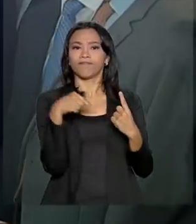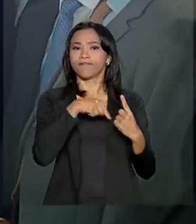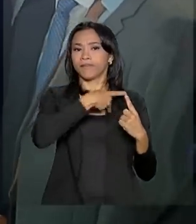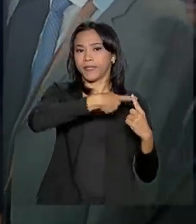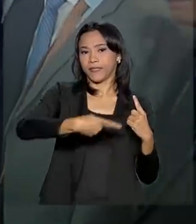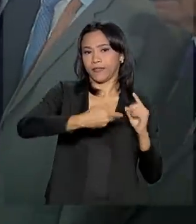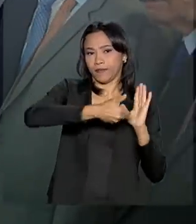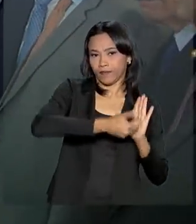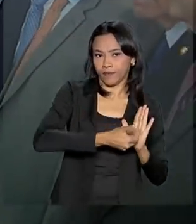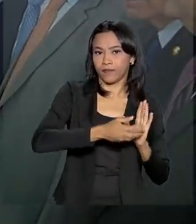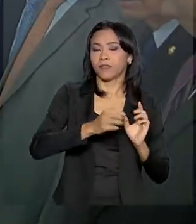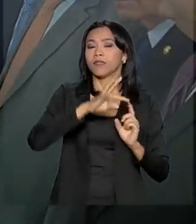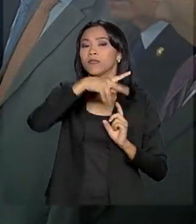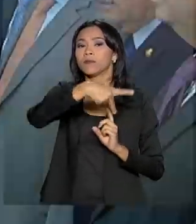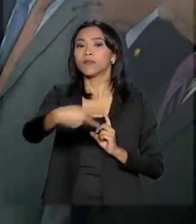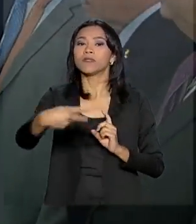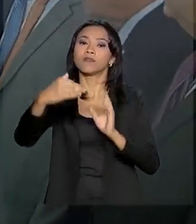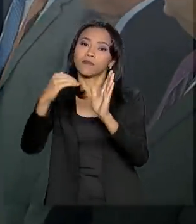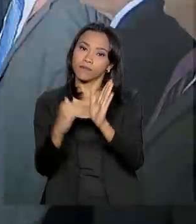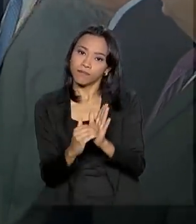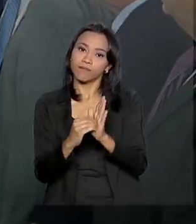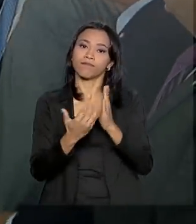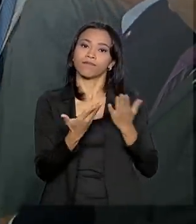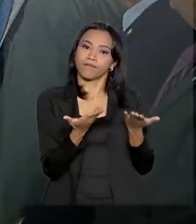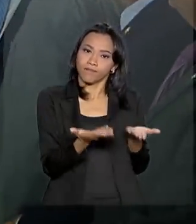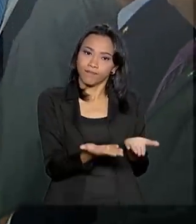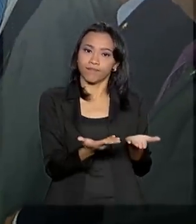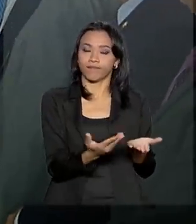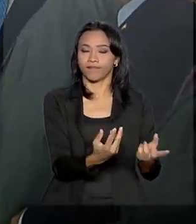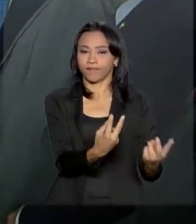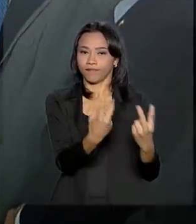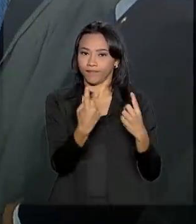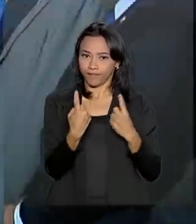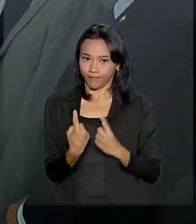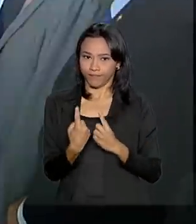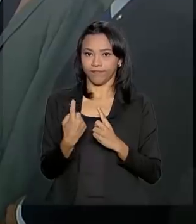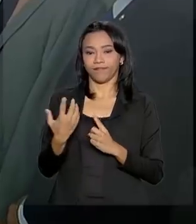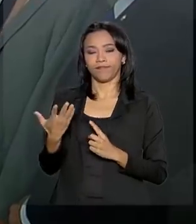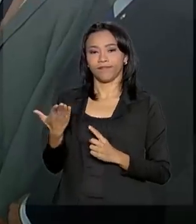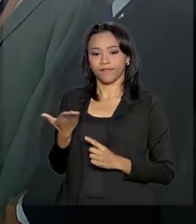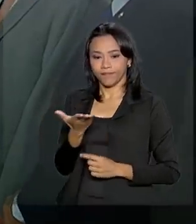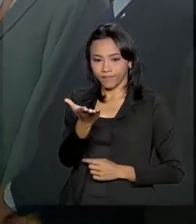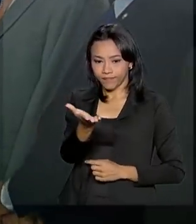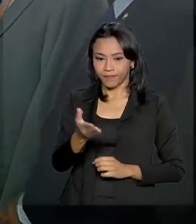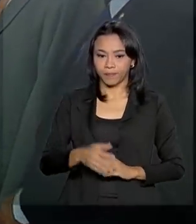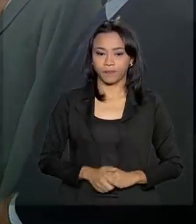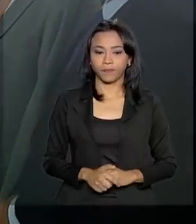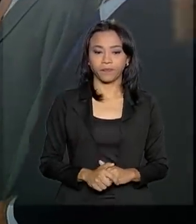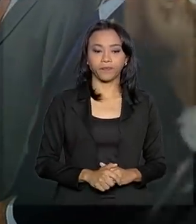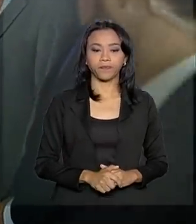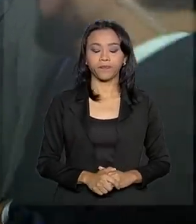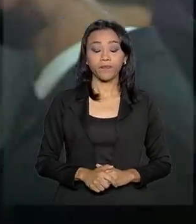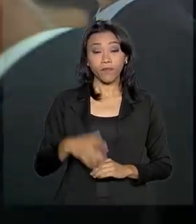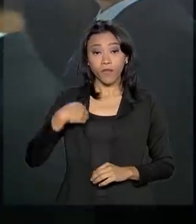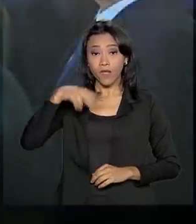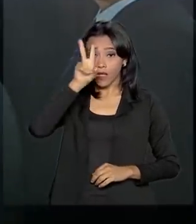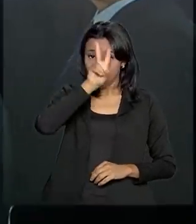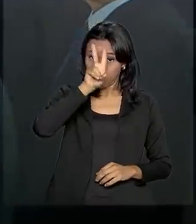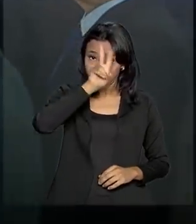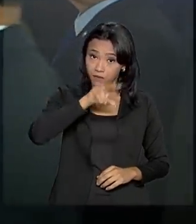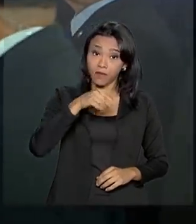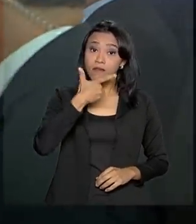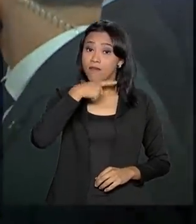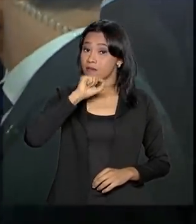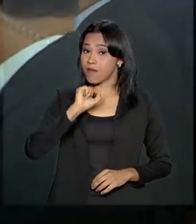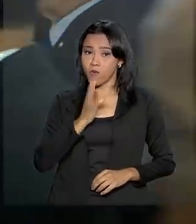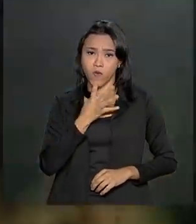do Senado, Davi Alcolumbre, e também pelo presidente da Câmara dos Deputados, Rodrigo Maia. Lembrando a quem não é de